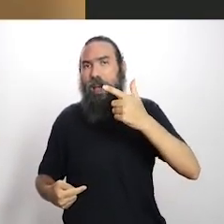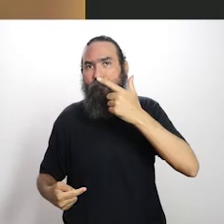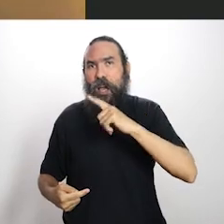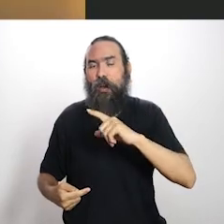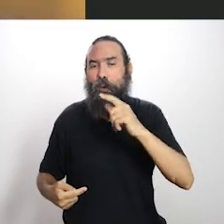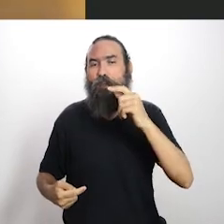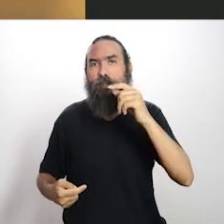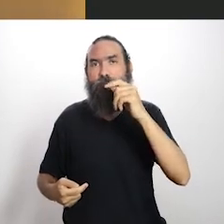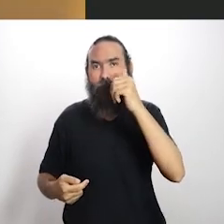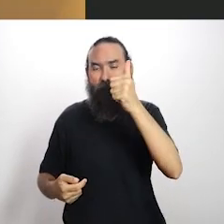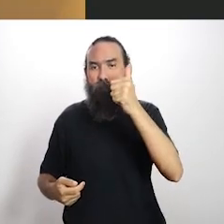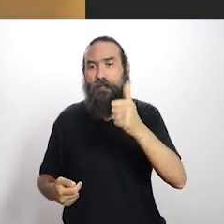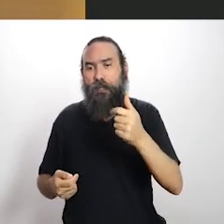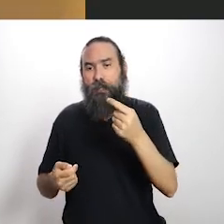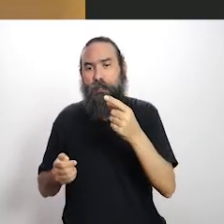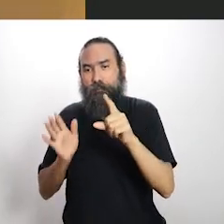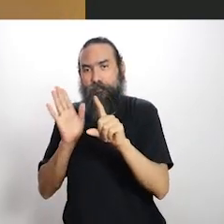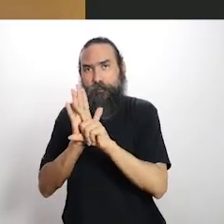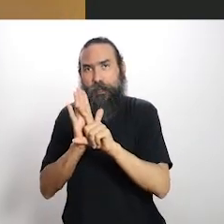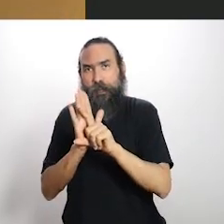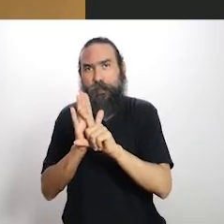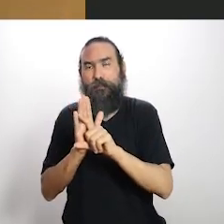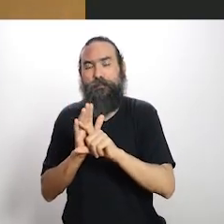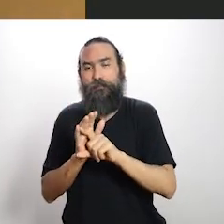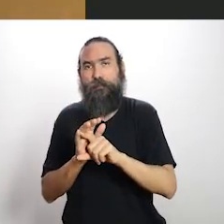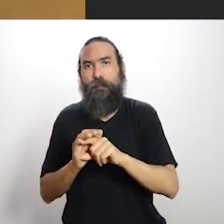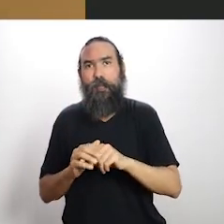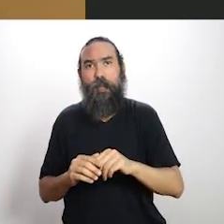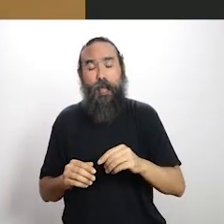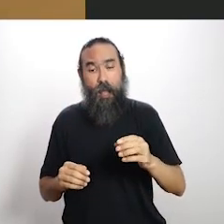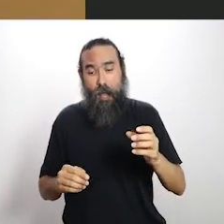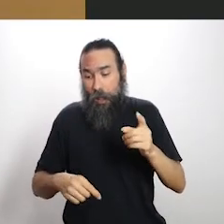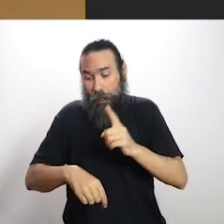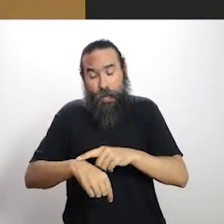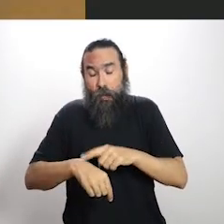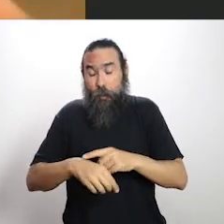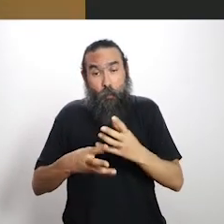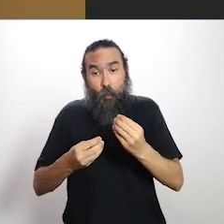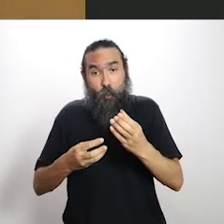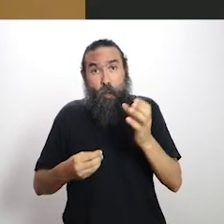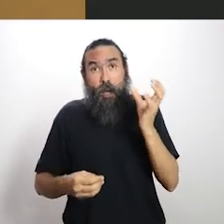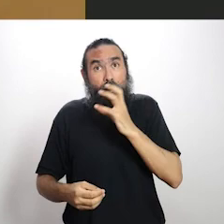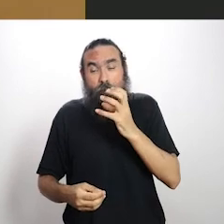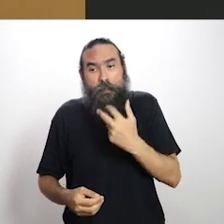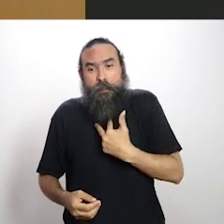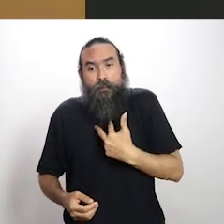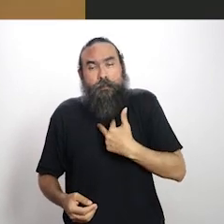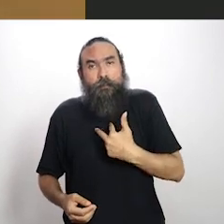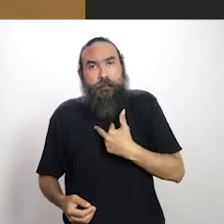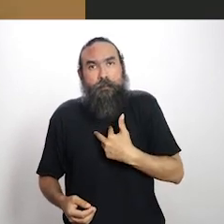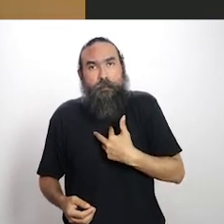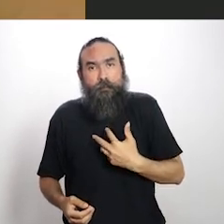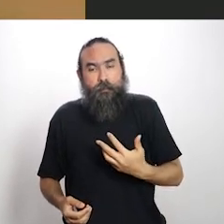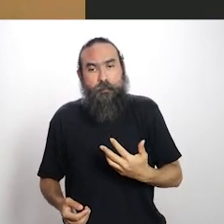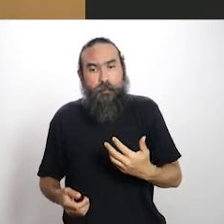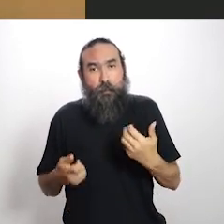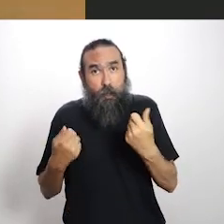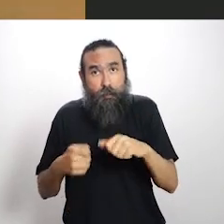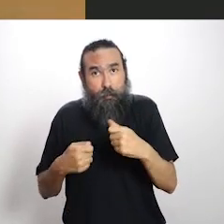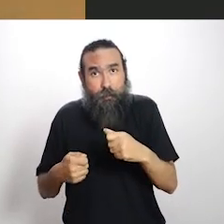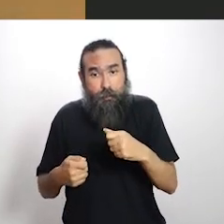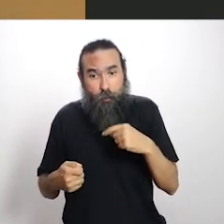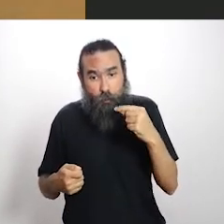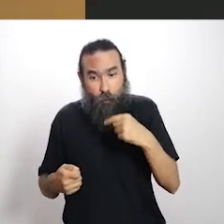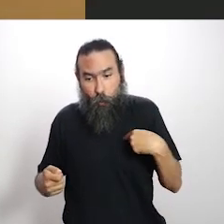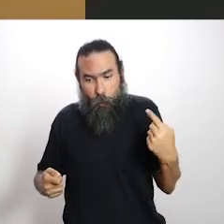tenha uma agilidade as estruturas públicas primeiro é o cadastro depois é o plano